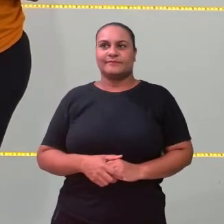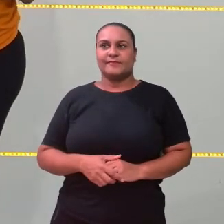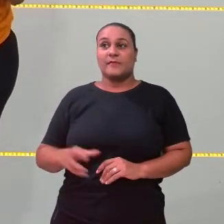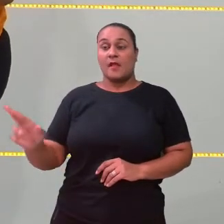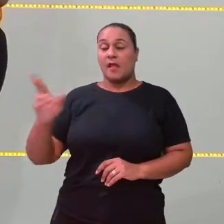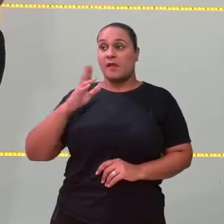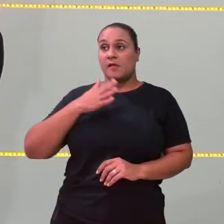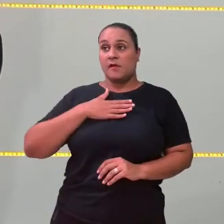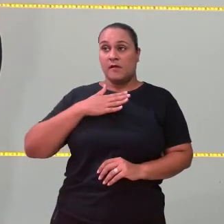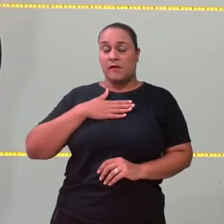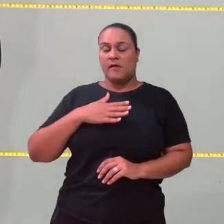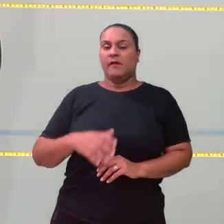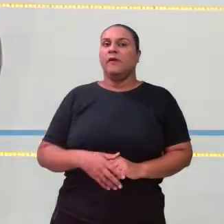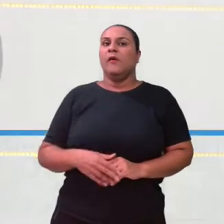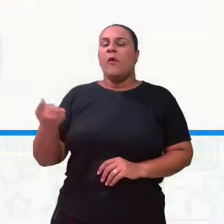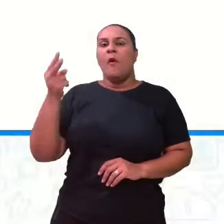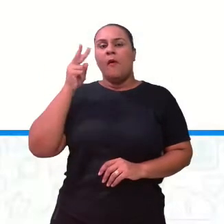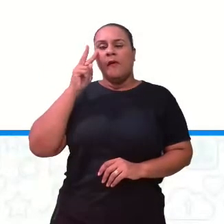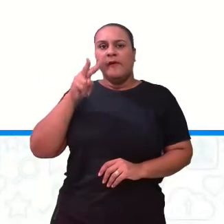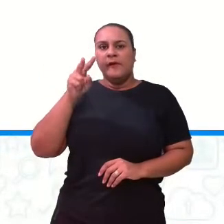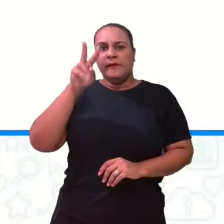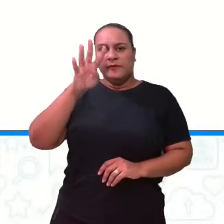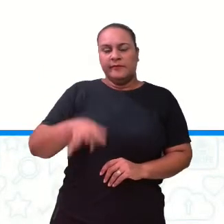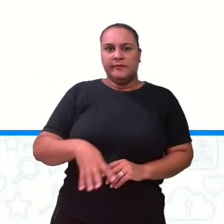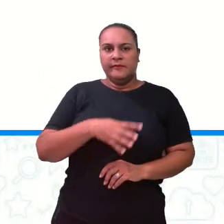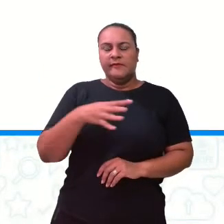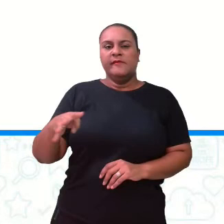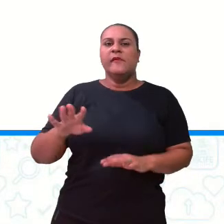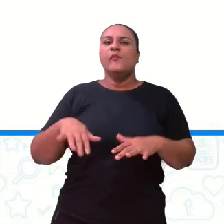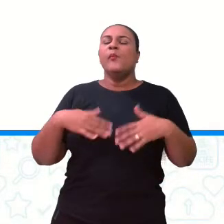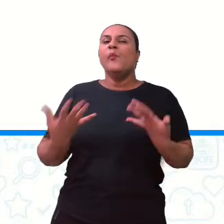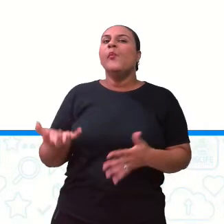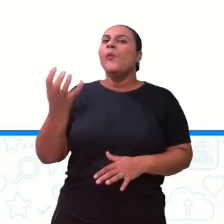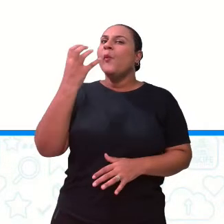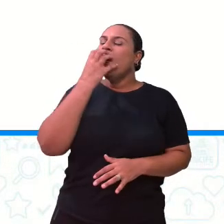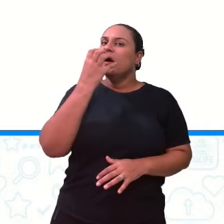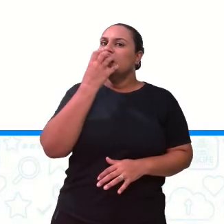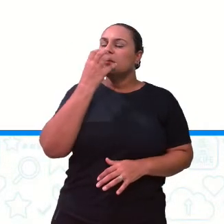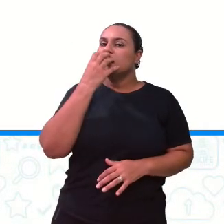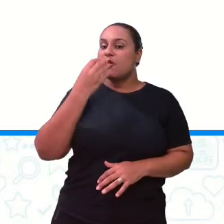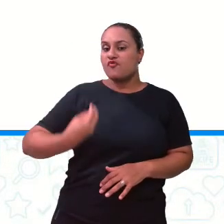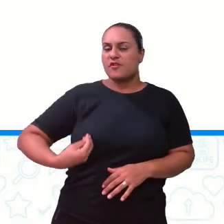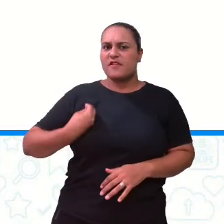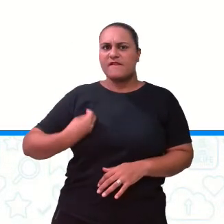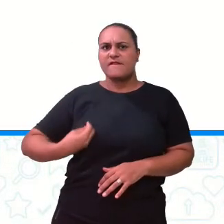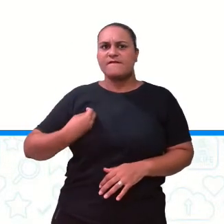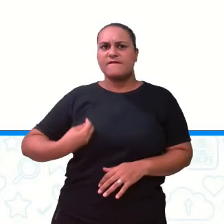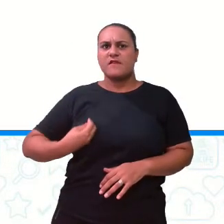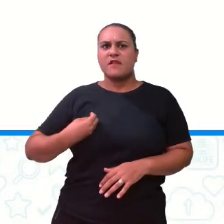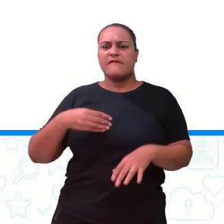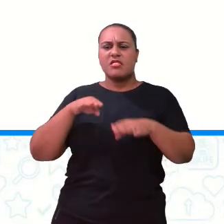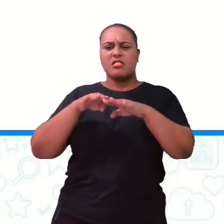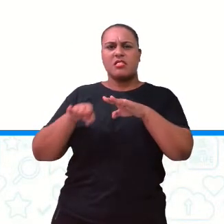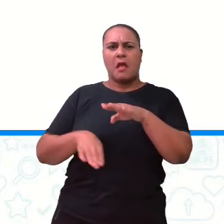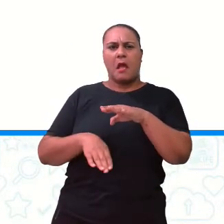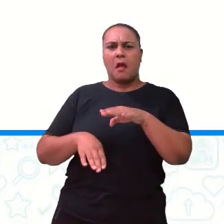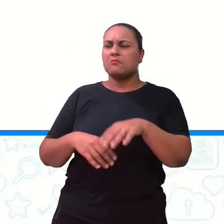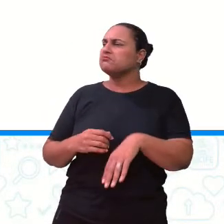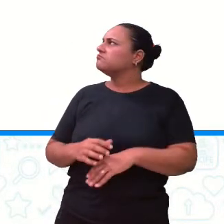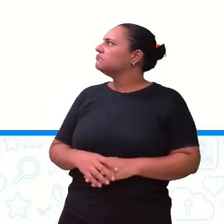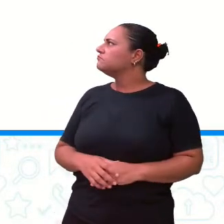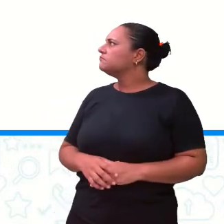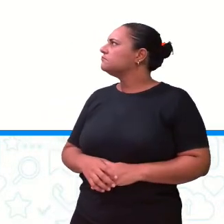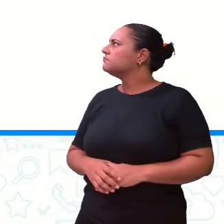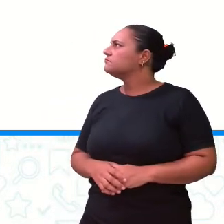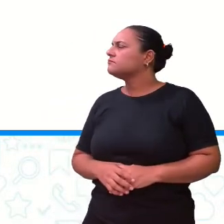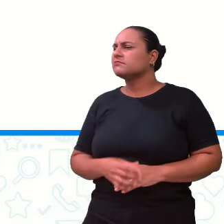Respondam para mim aí, ó, olhando para a tabela, qual é o animal que vive menos? Será que vocês